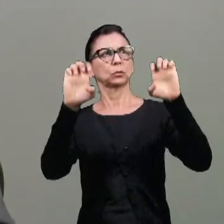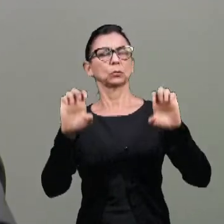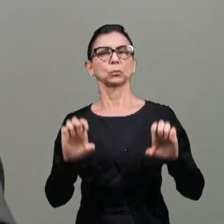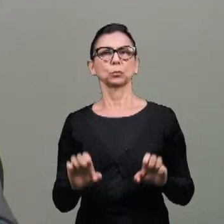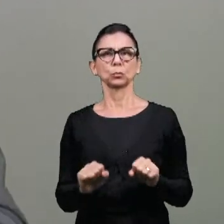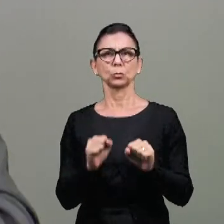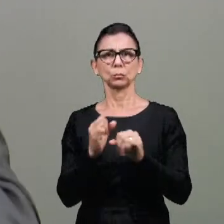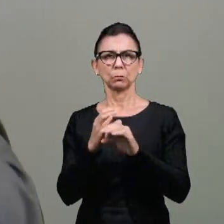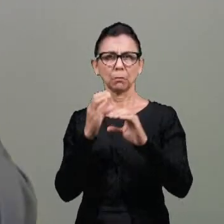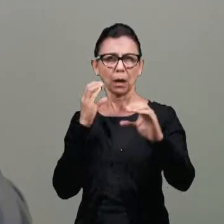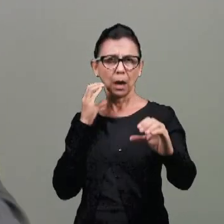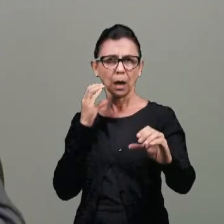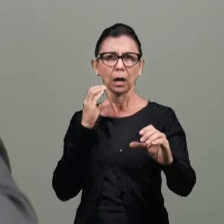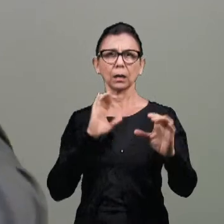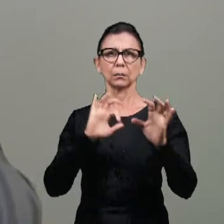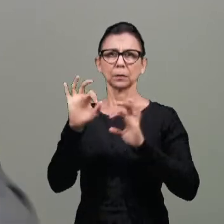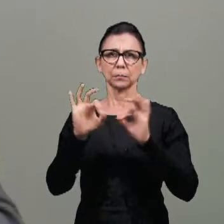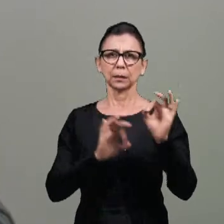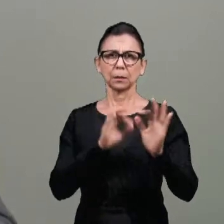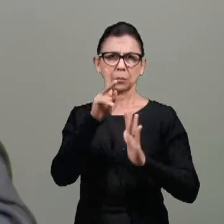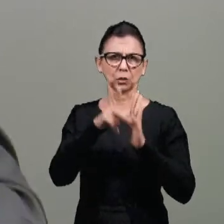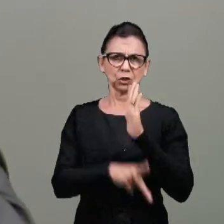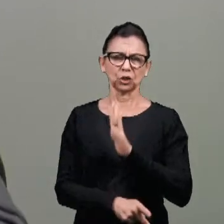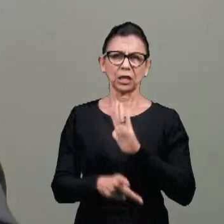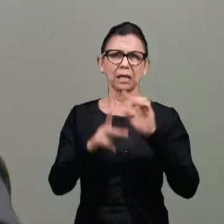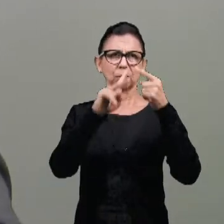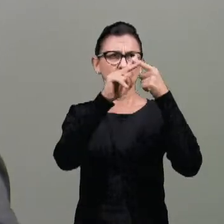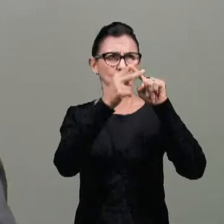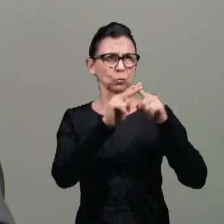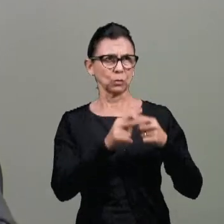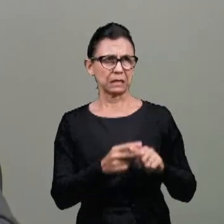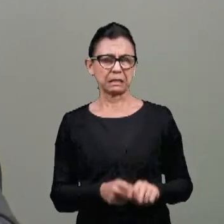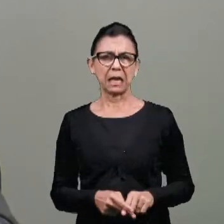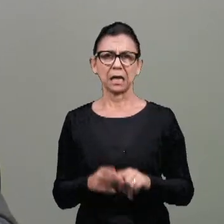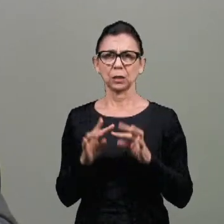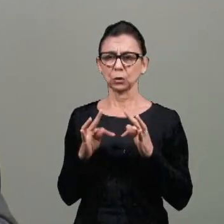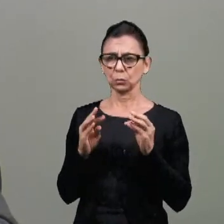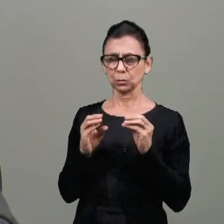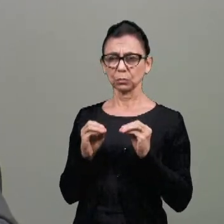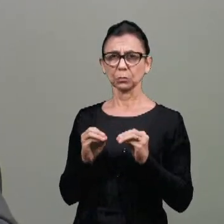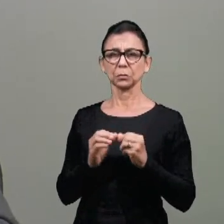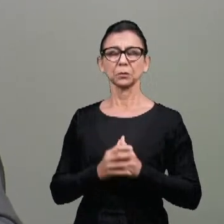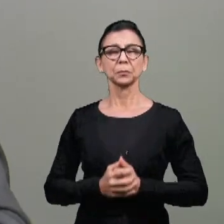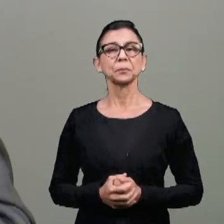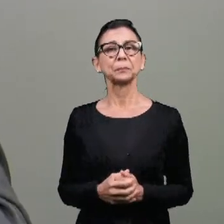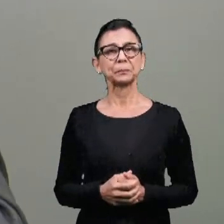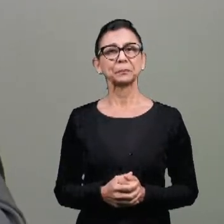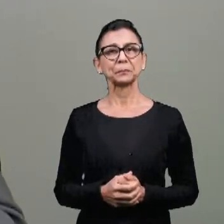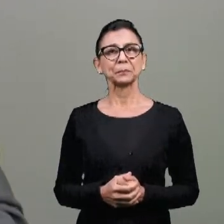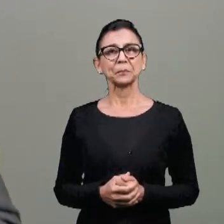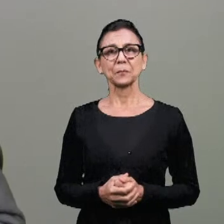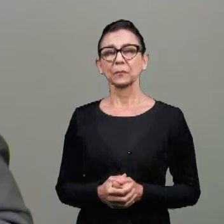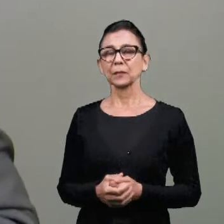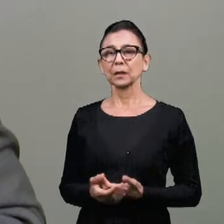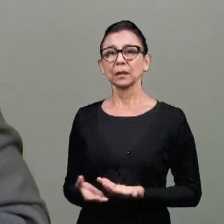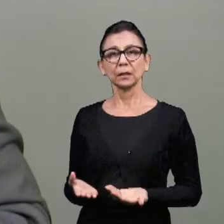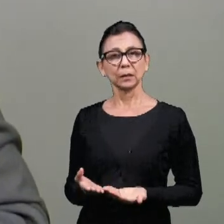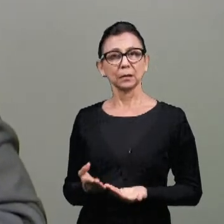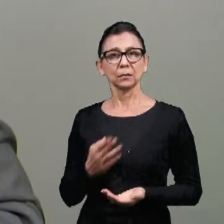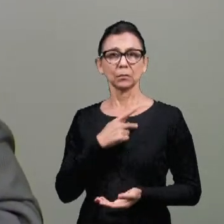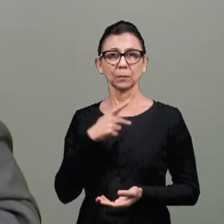engenharia que sempre cuidou da infraestrutura, reformas e tudo mais, manutenção, e o João estava